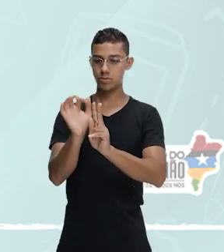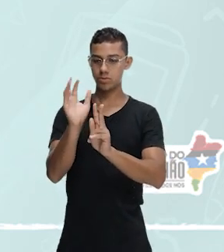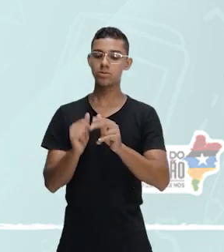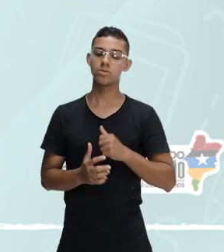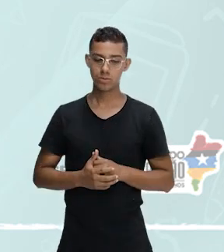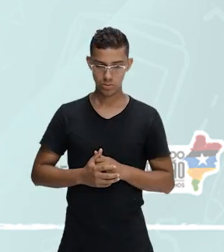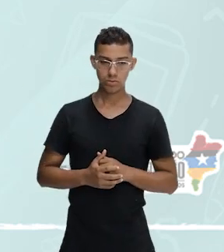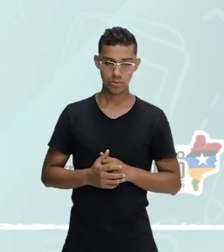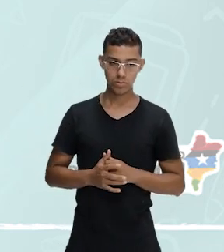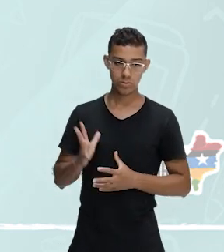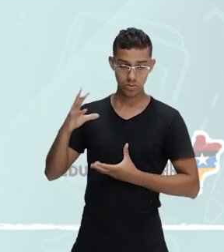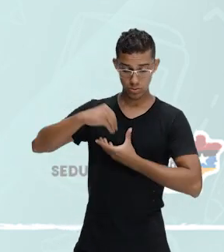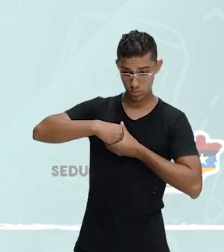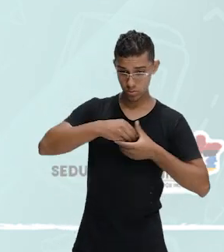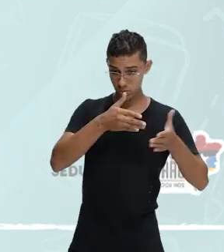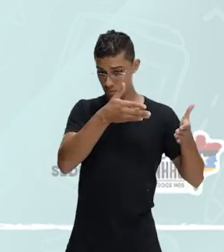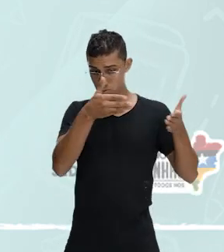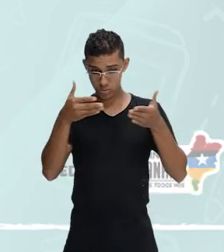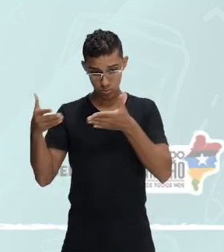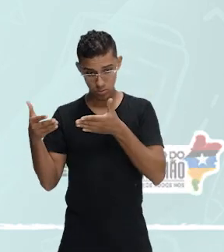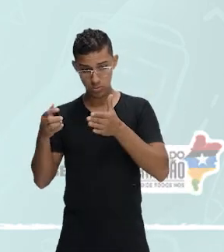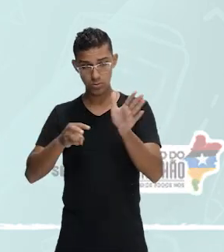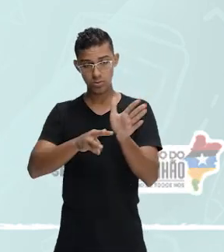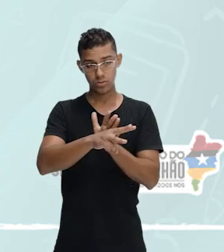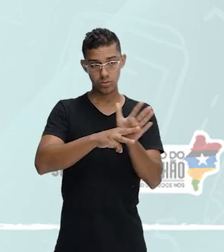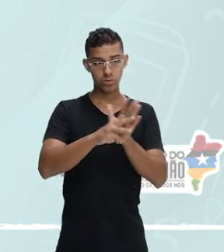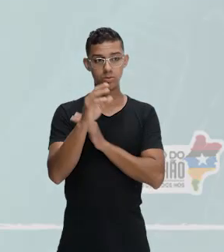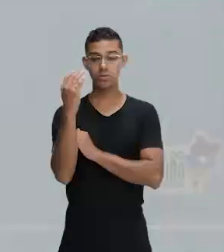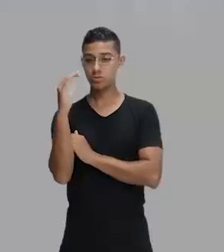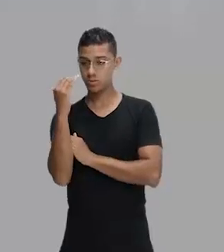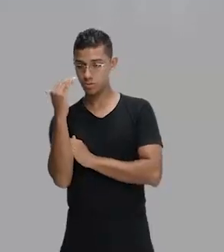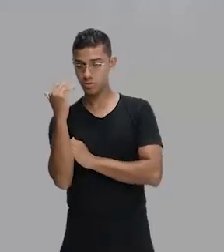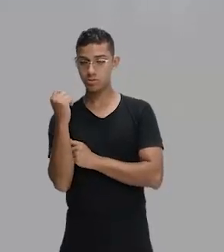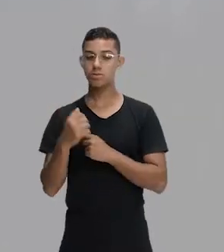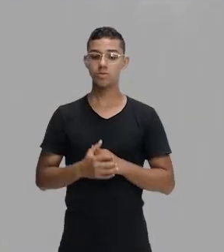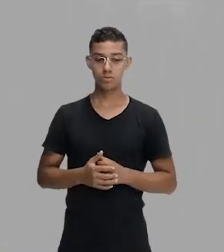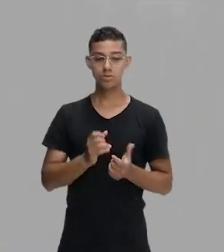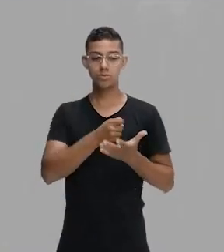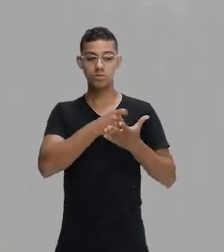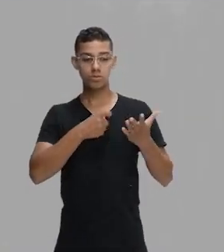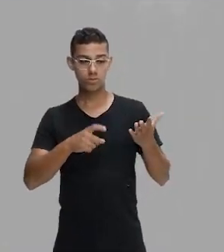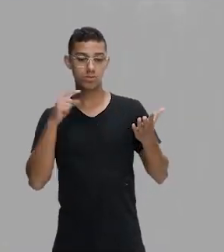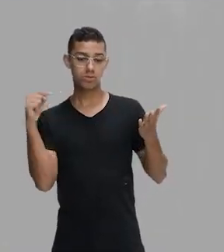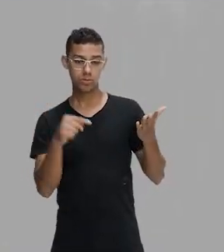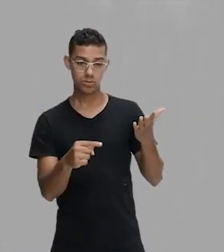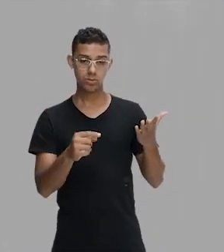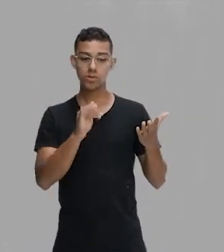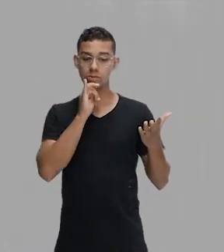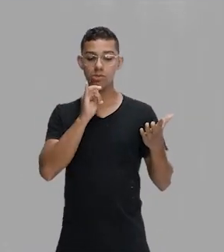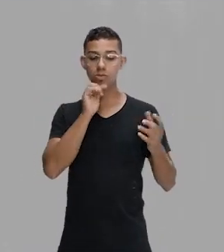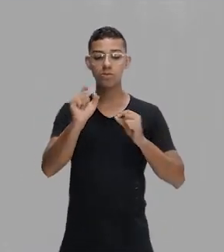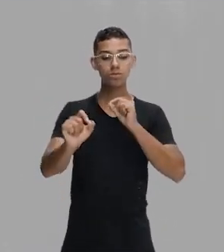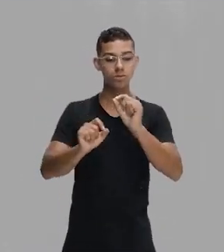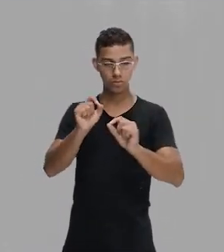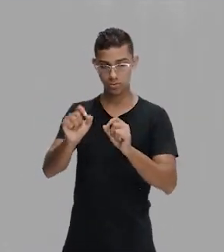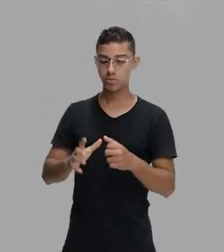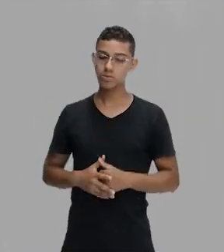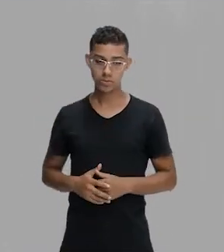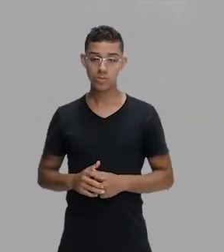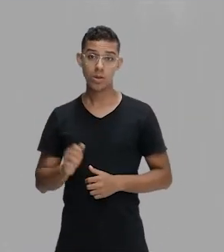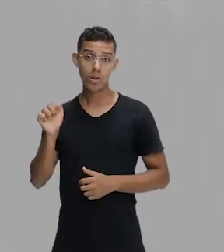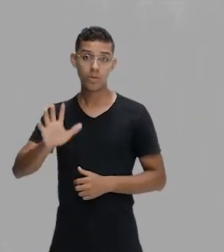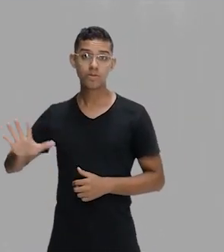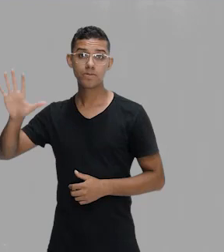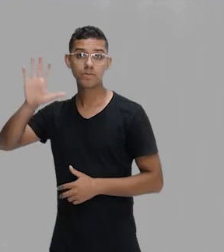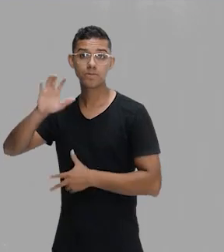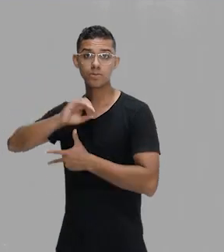método científico, esse trecho do relatório é o exemplo D. Então, olha só. Geralmente no Enem, nas provas de vestibulares ou